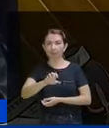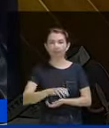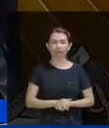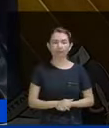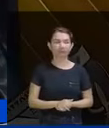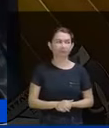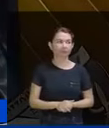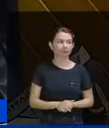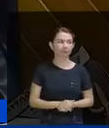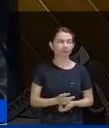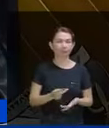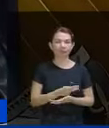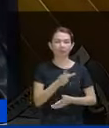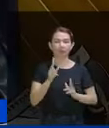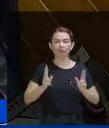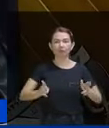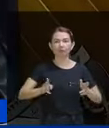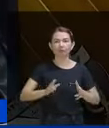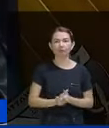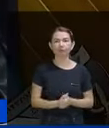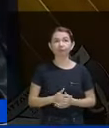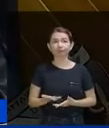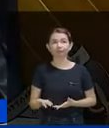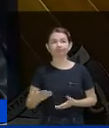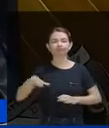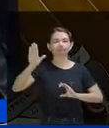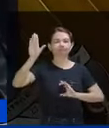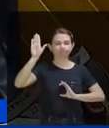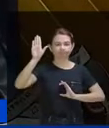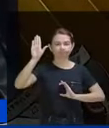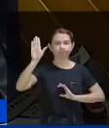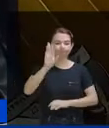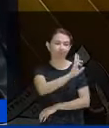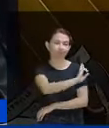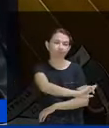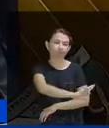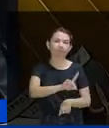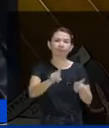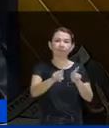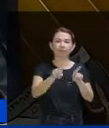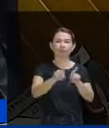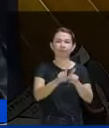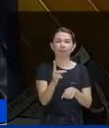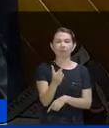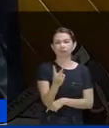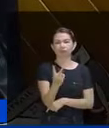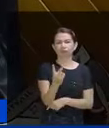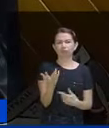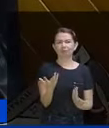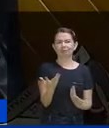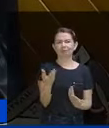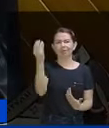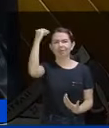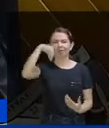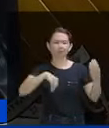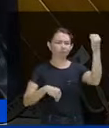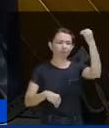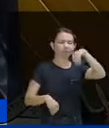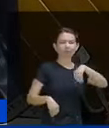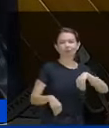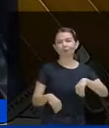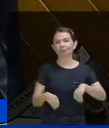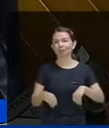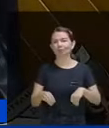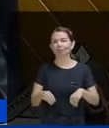qual aqui ocorreu. Uma candidatura indeferida e 2 renúncias não